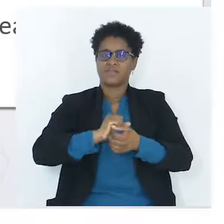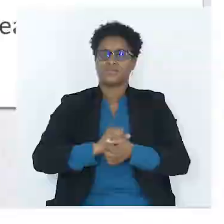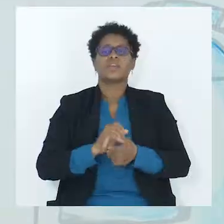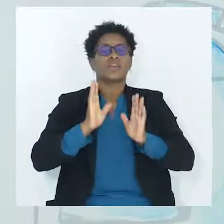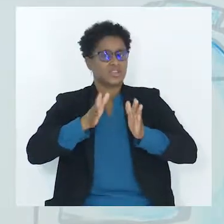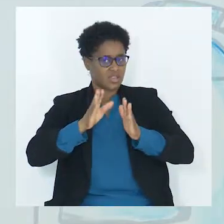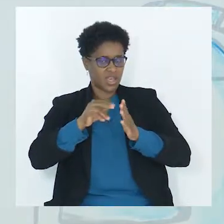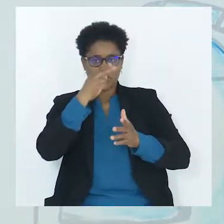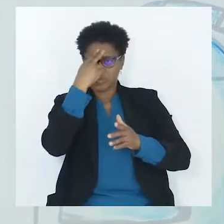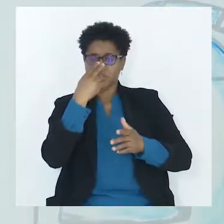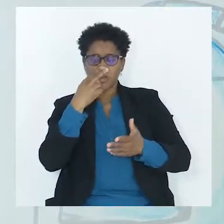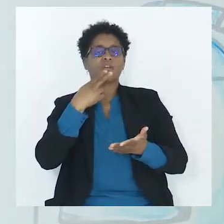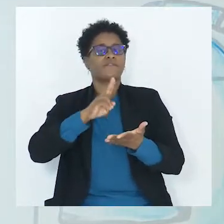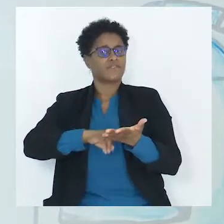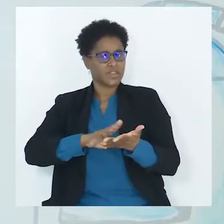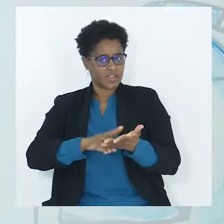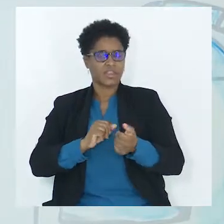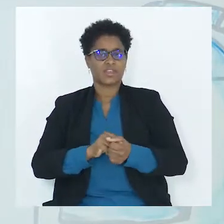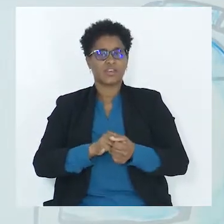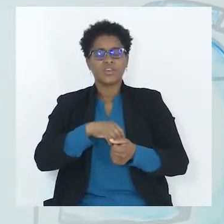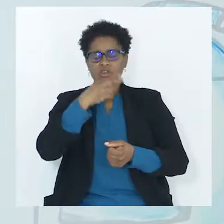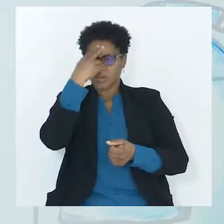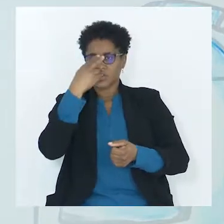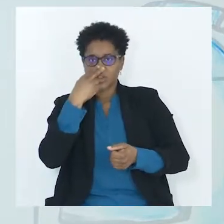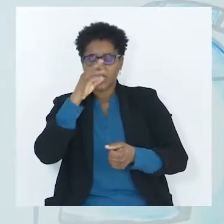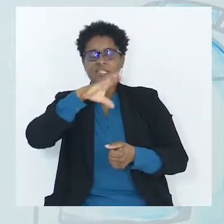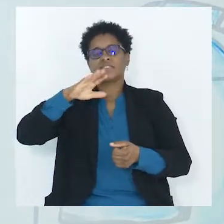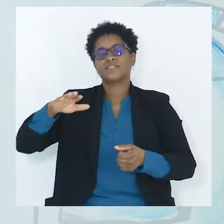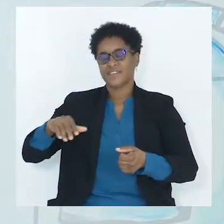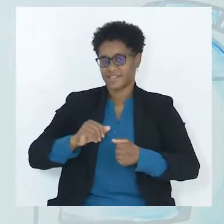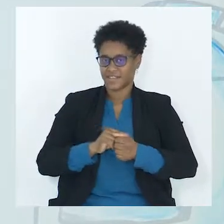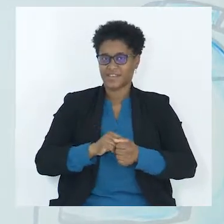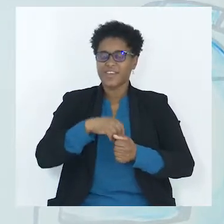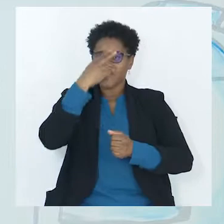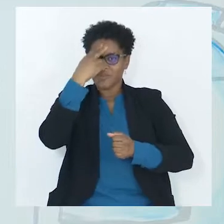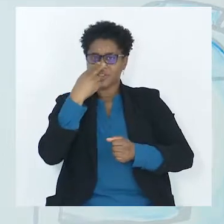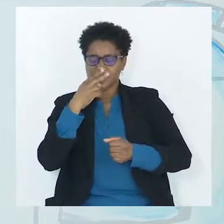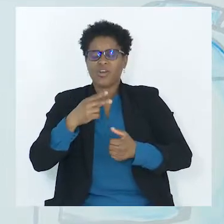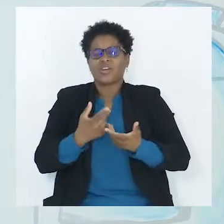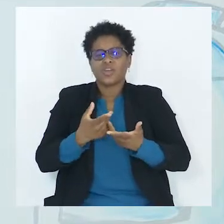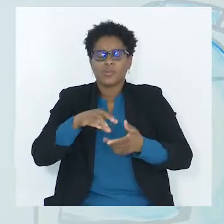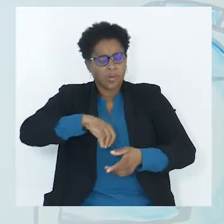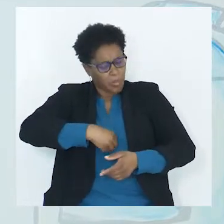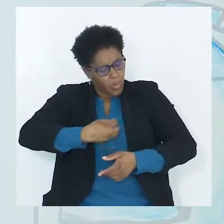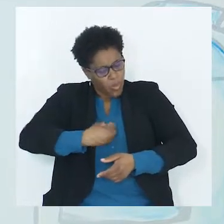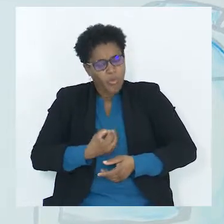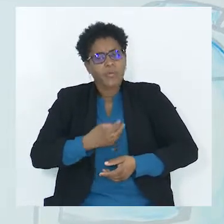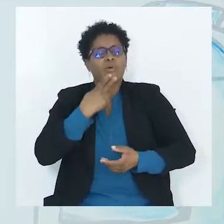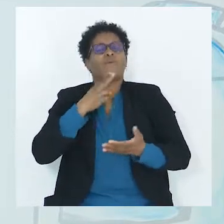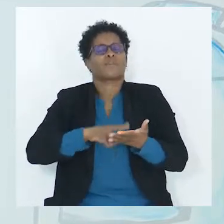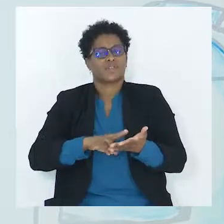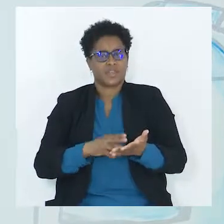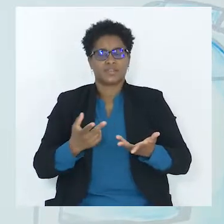H já é uma história verdadeira, é uma história ciência, é uma história que preocupa